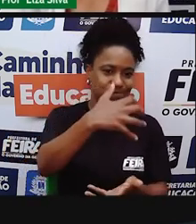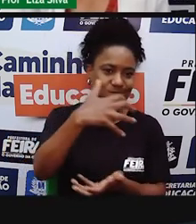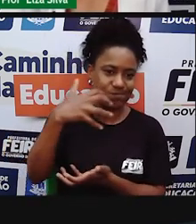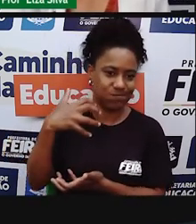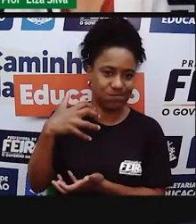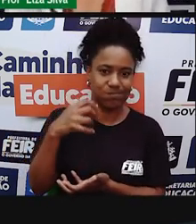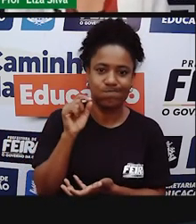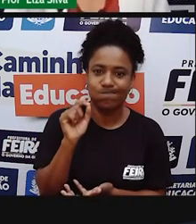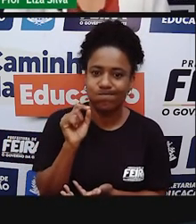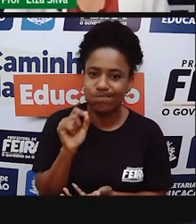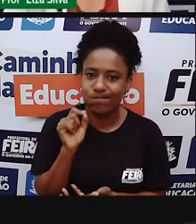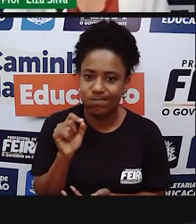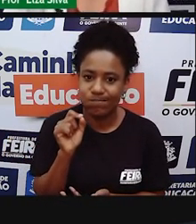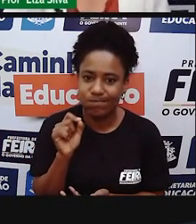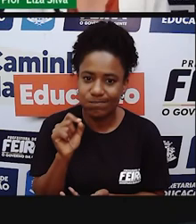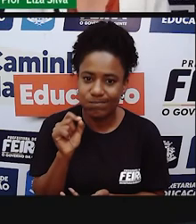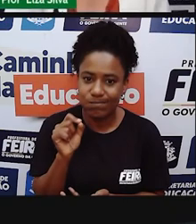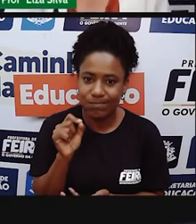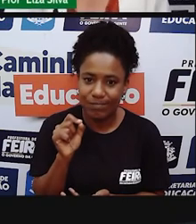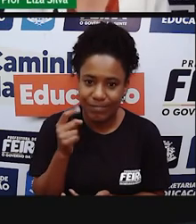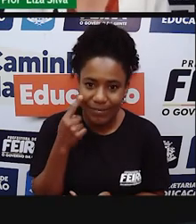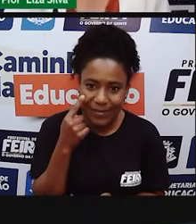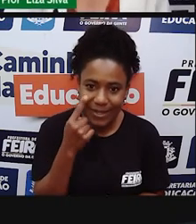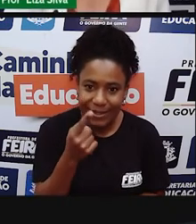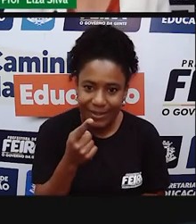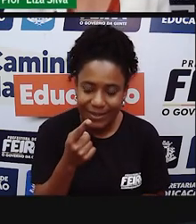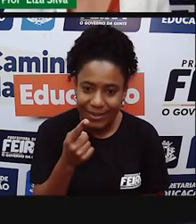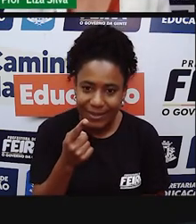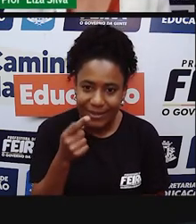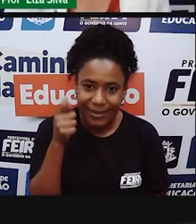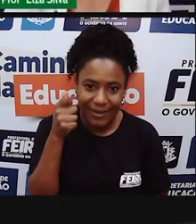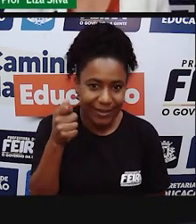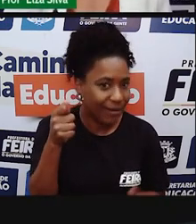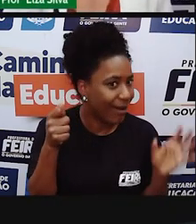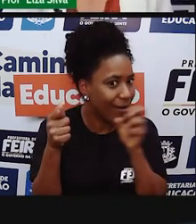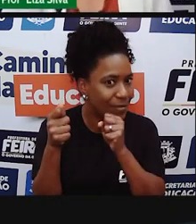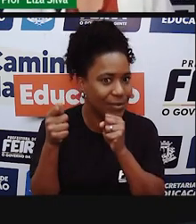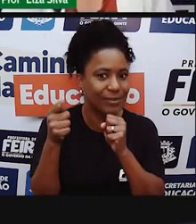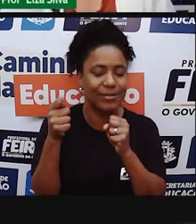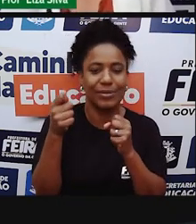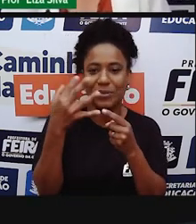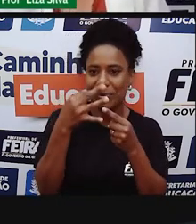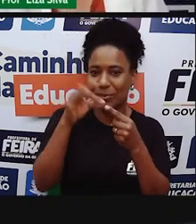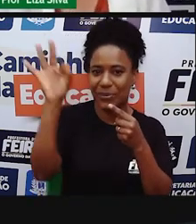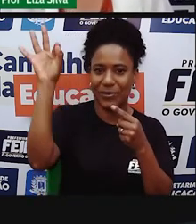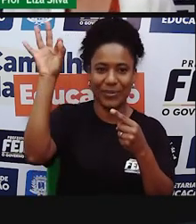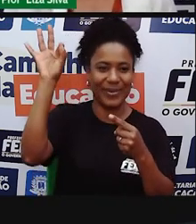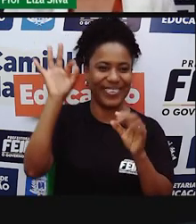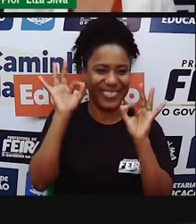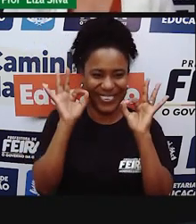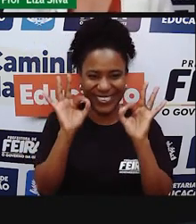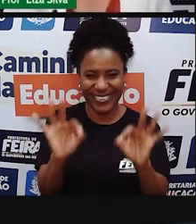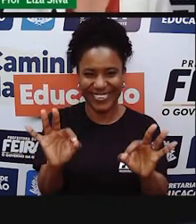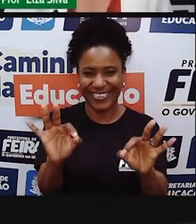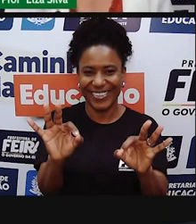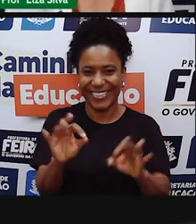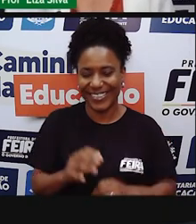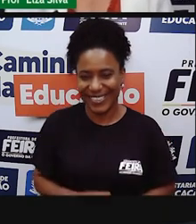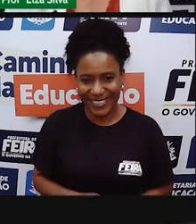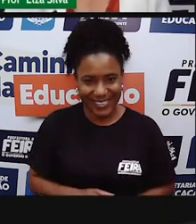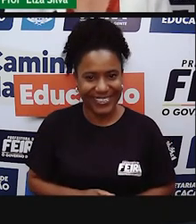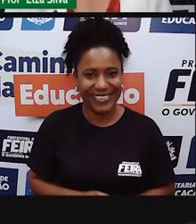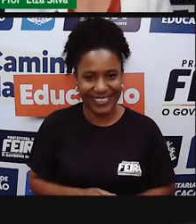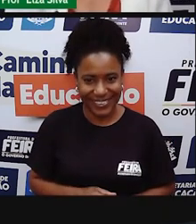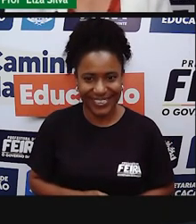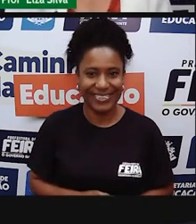Pais adotivos. Here. Tem que ser rápido, viu? Ok. You are